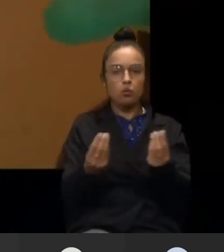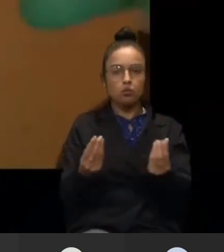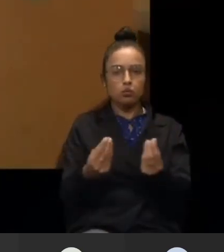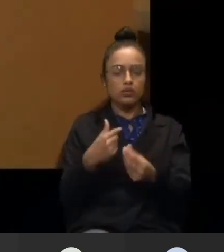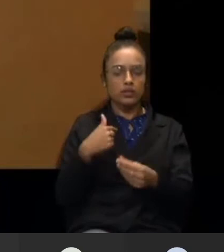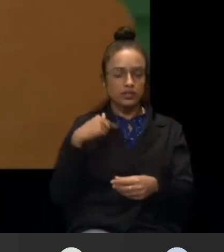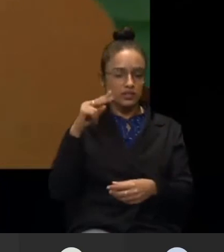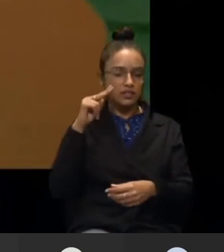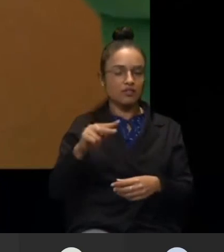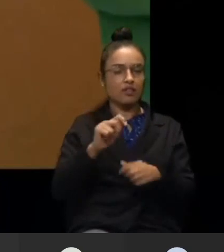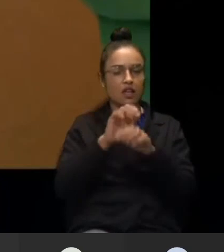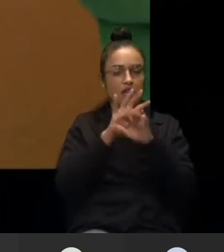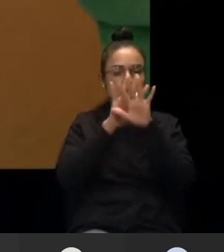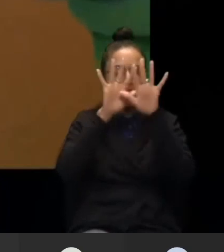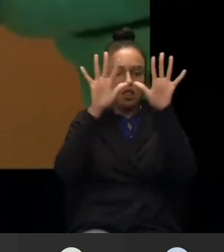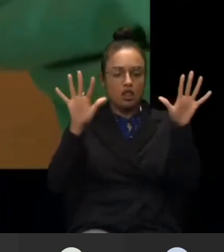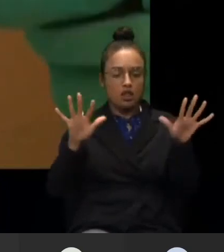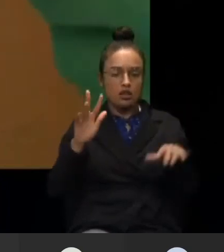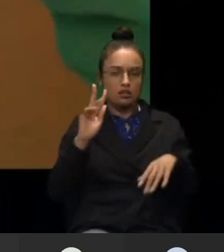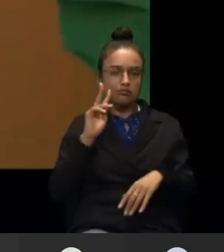translúcido essa fração.